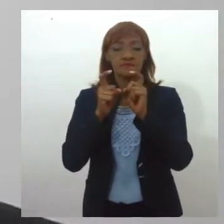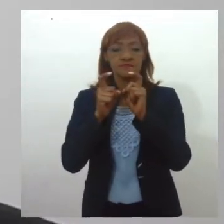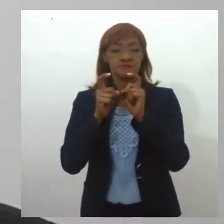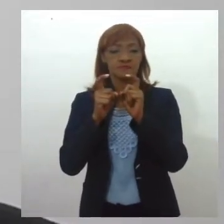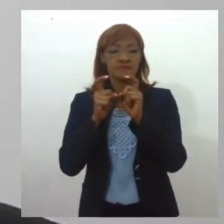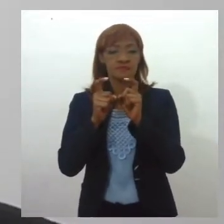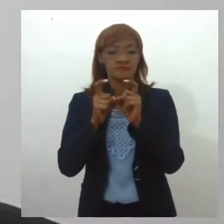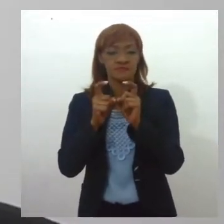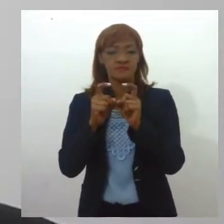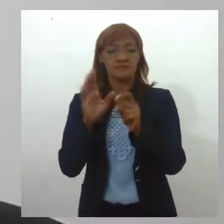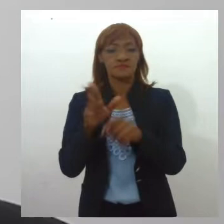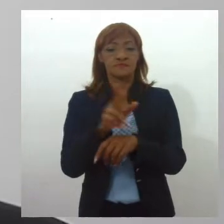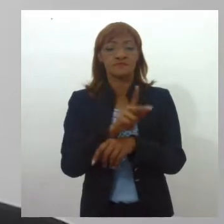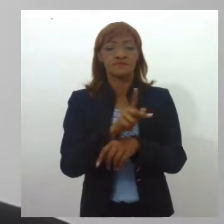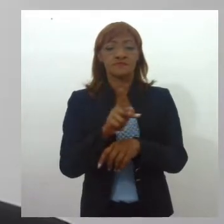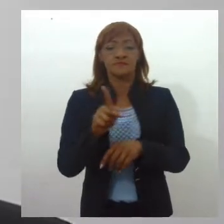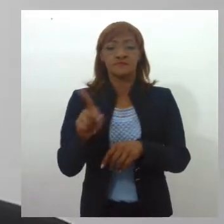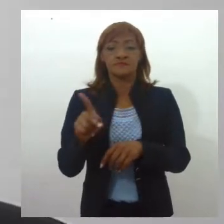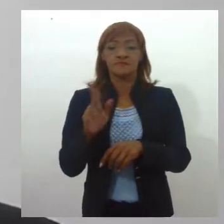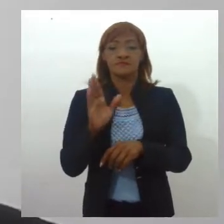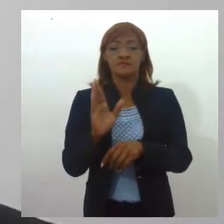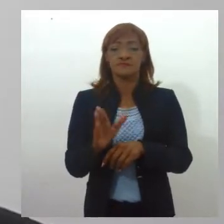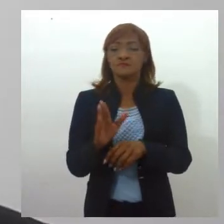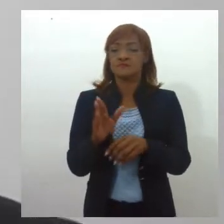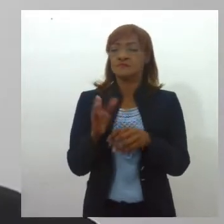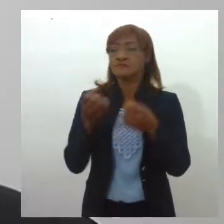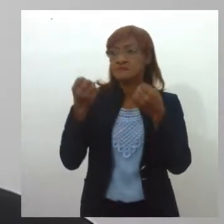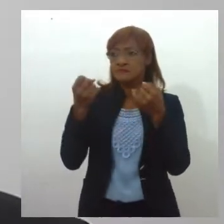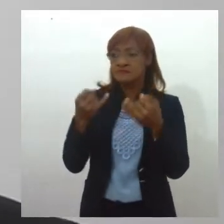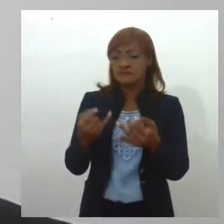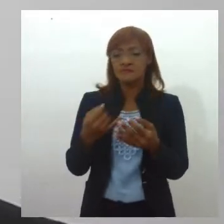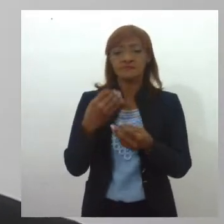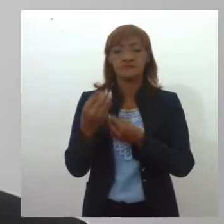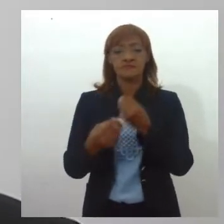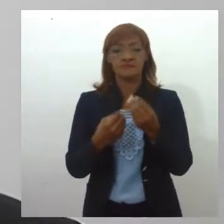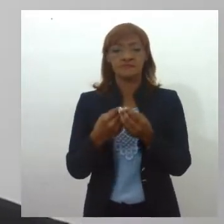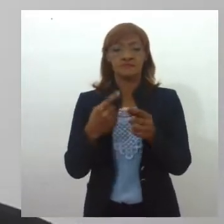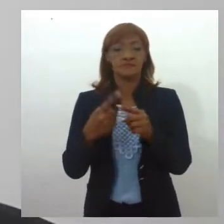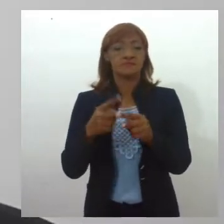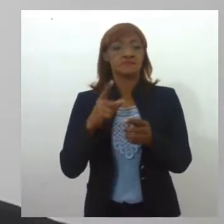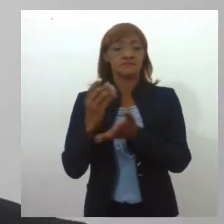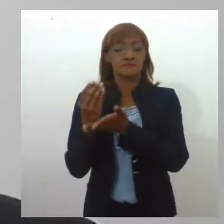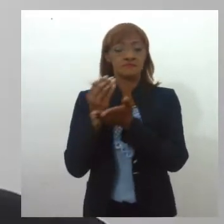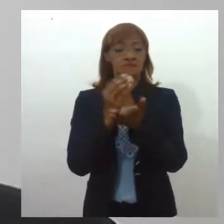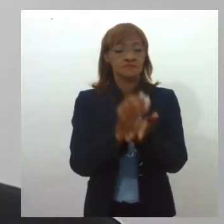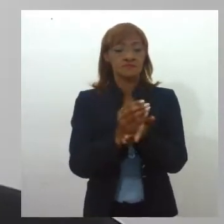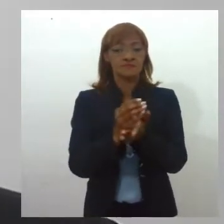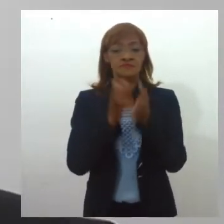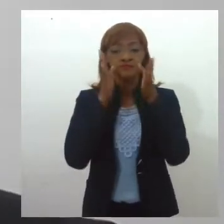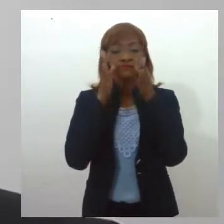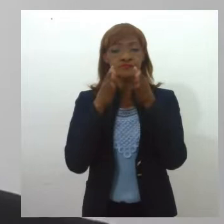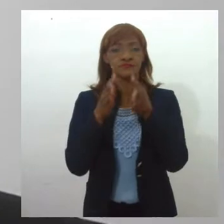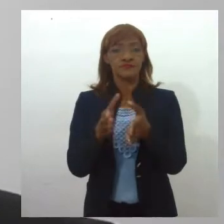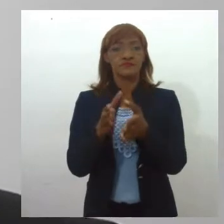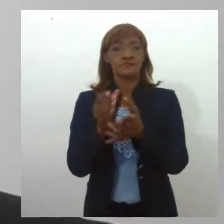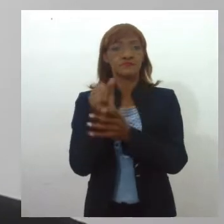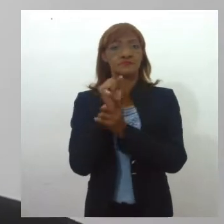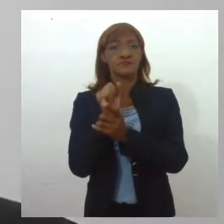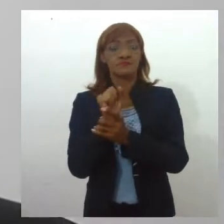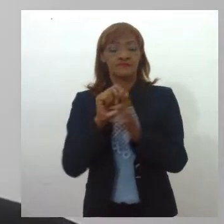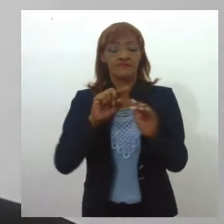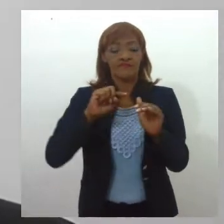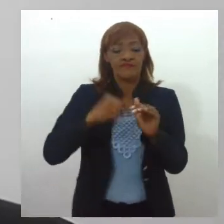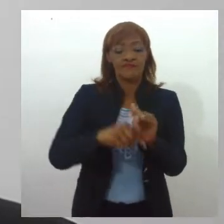o presidente da Coidro para tratar dessas questões, até porque tem emendas parlamentares destinadas a garantir a abertura de poços